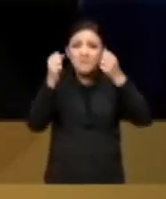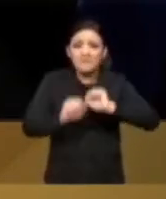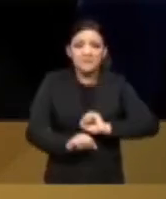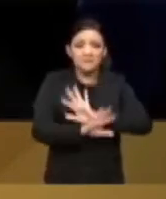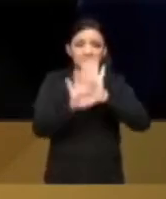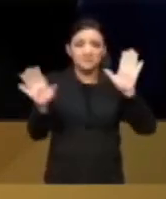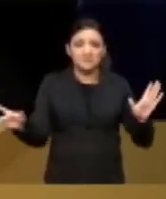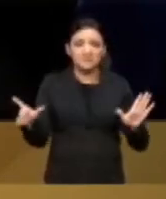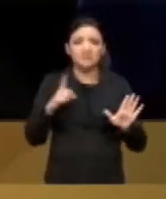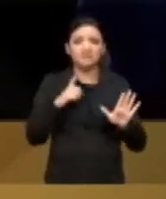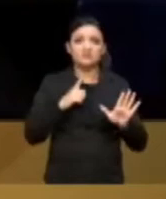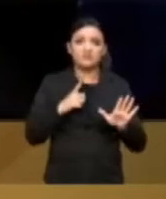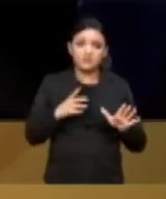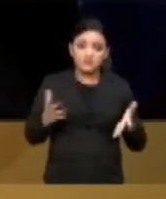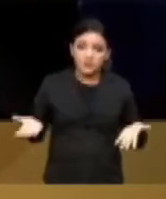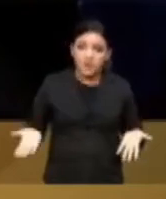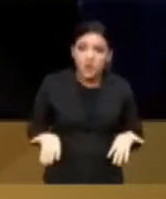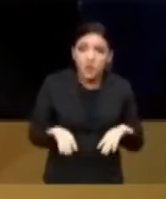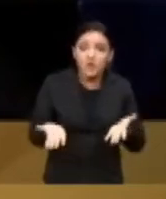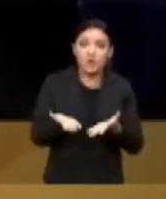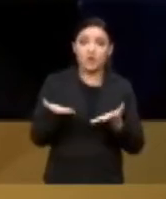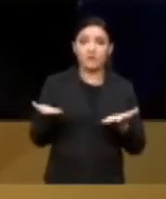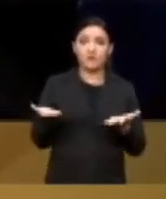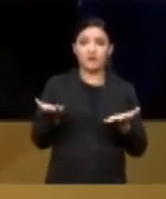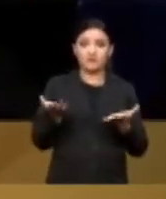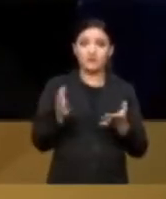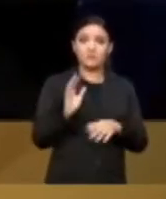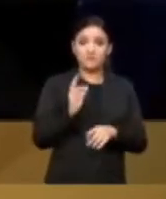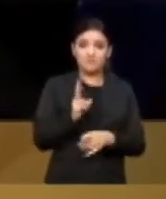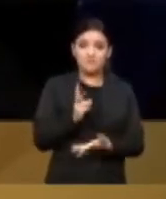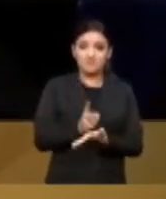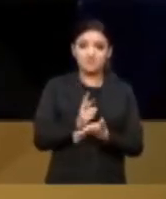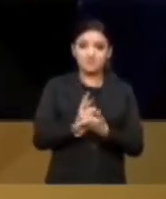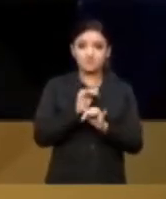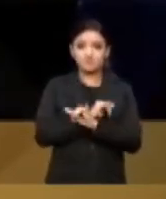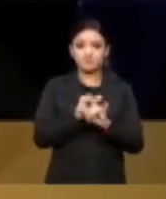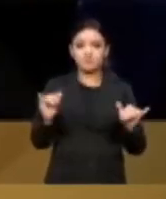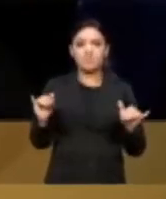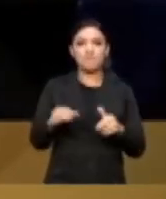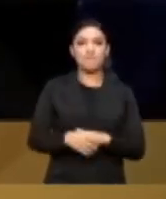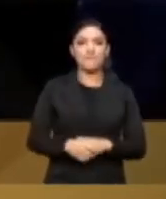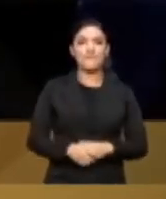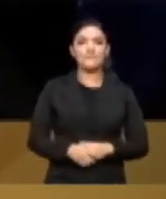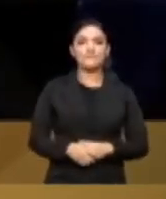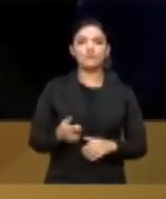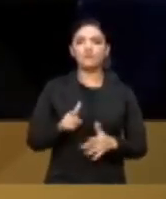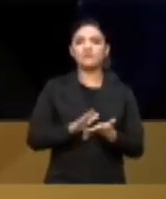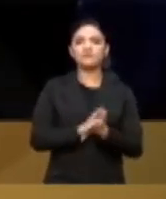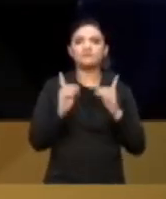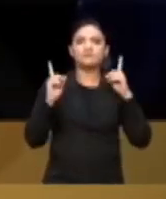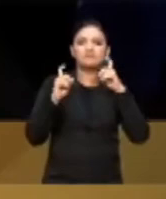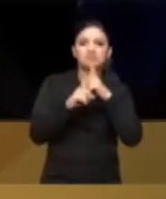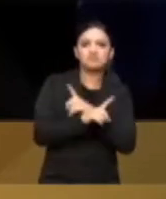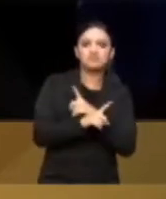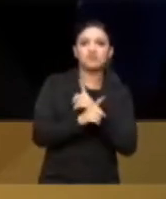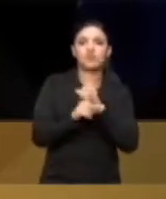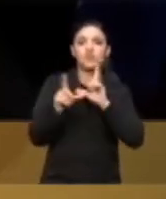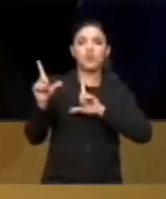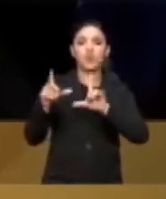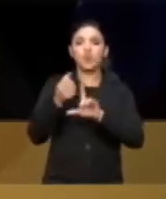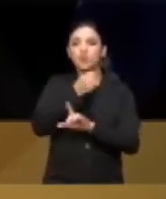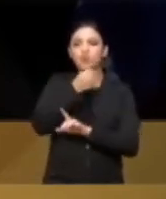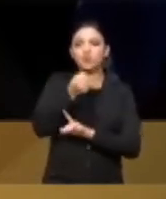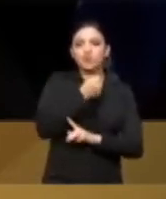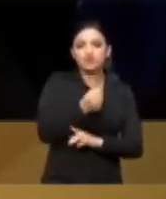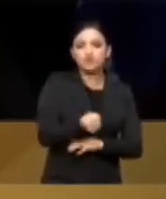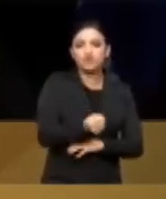colaboração voluntária esclarecida, inexistindo atos concretos e mesmo notícias de risco de tais atos